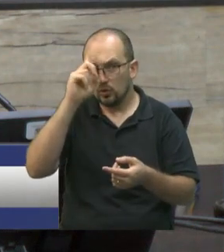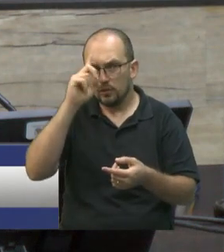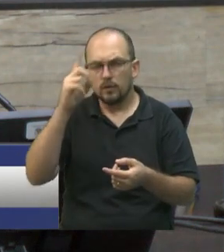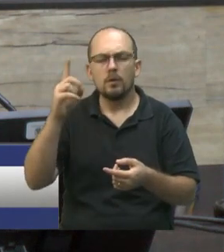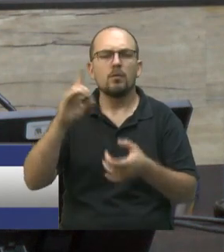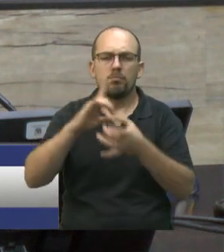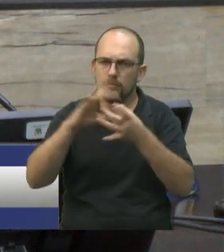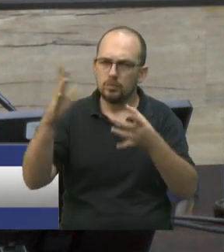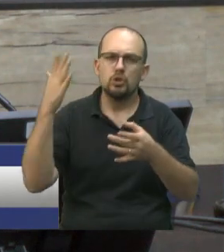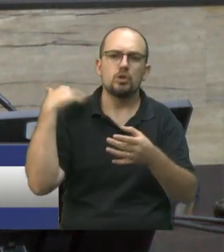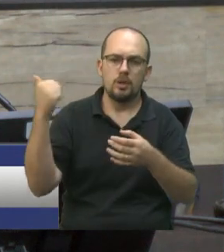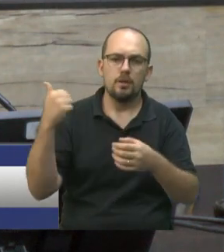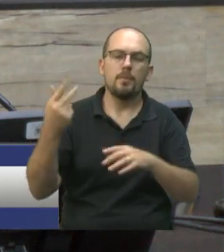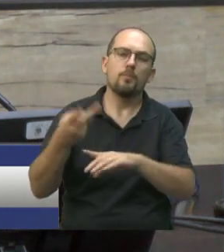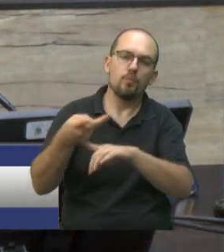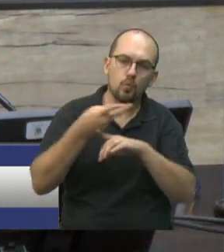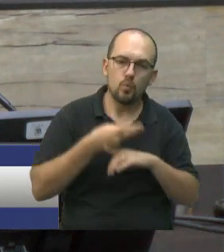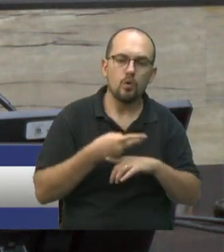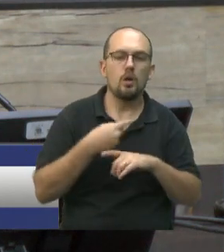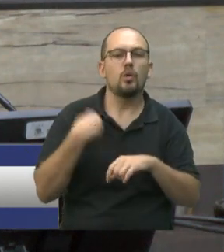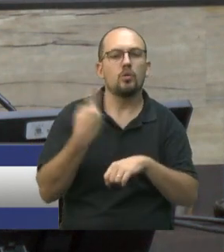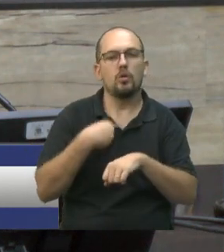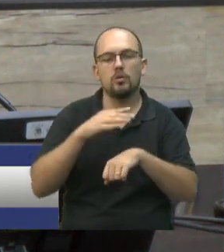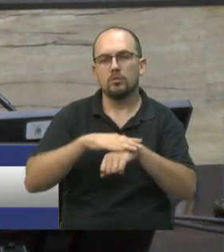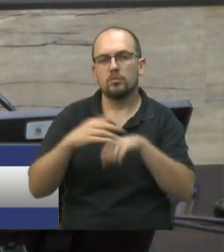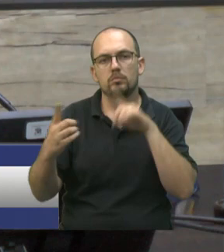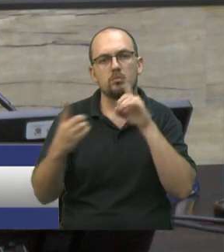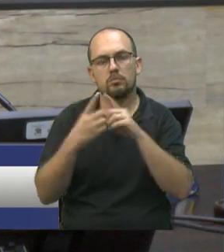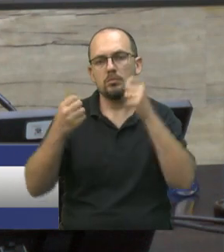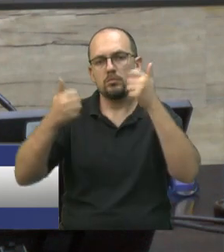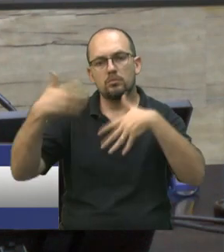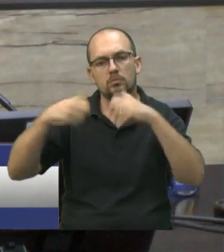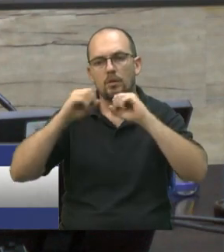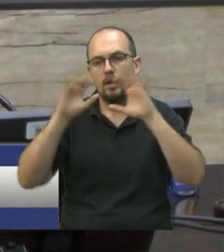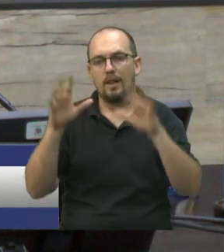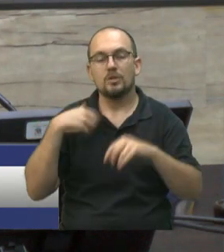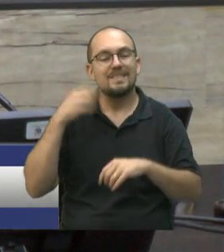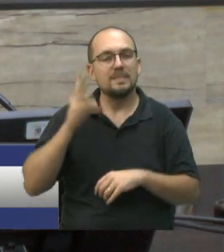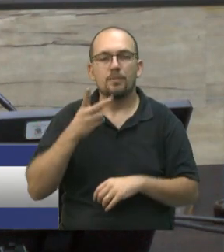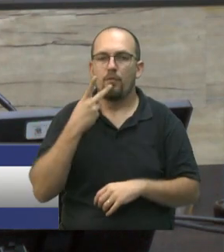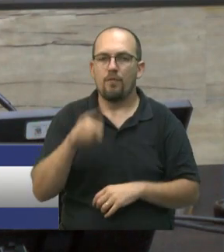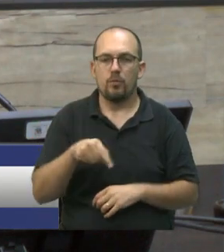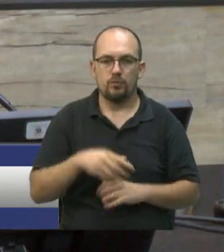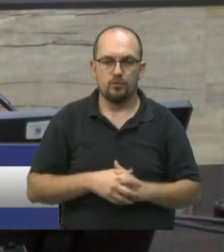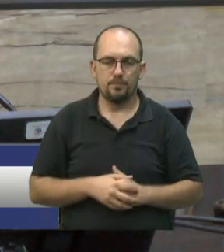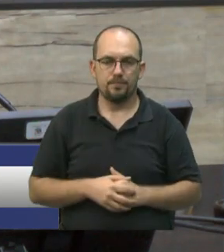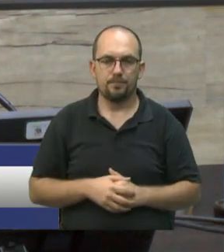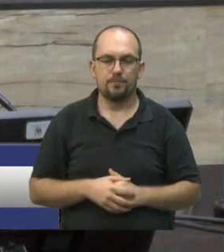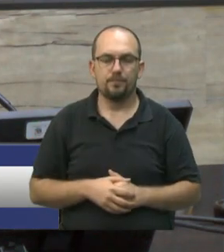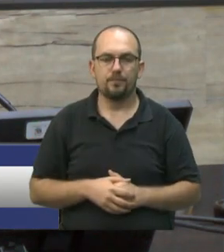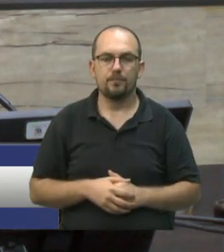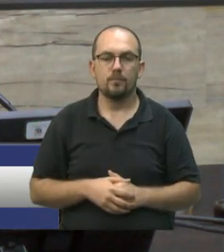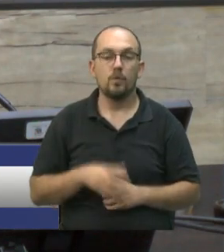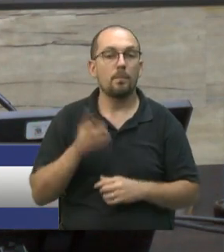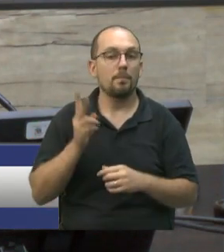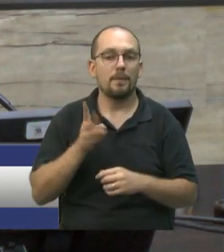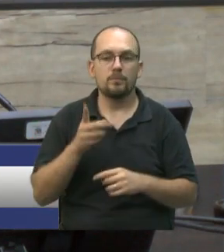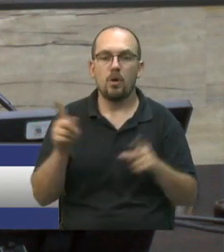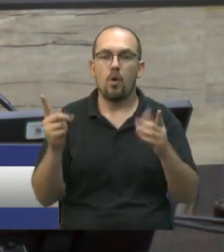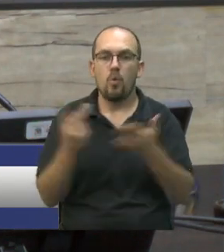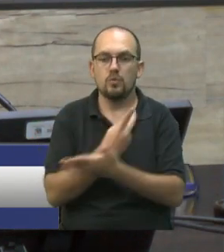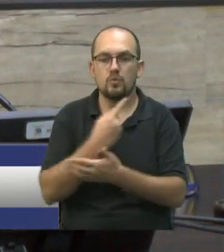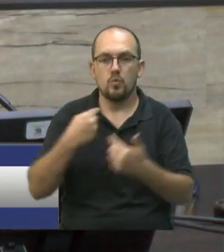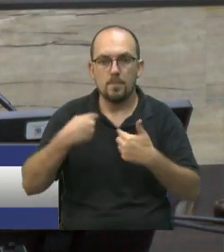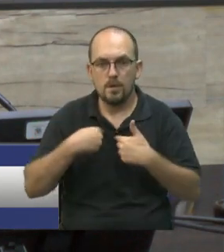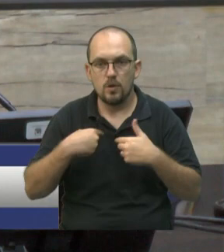chamem, podem nos procurar, a gente está esclarecendo. Toda vez a gente fala isso, né? O mesmo que aconteceu comigo, se é